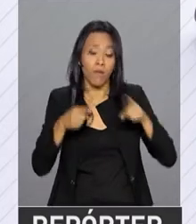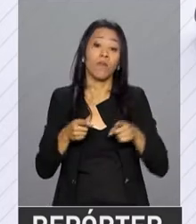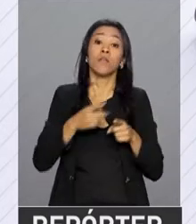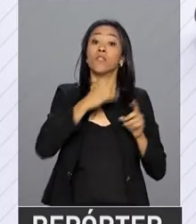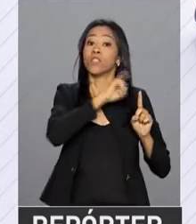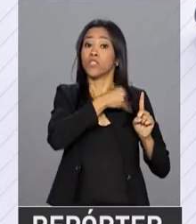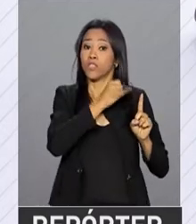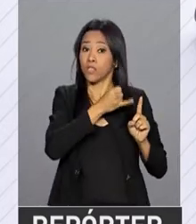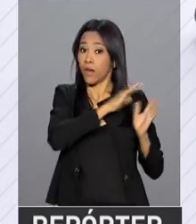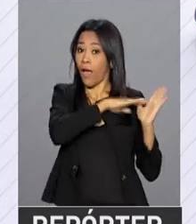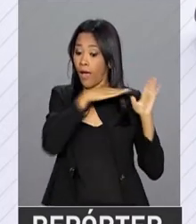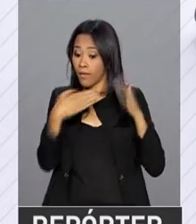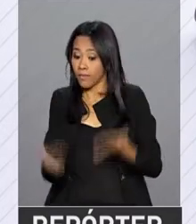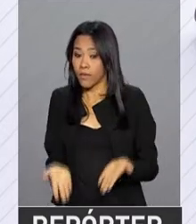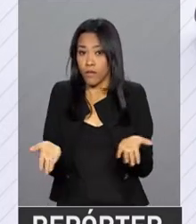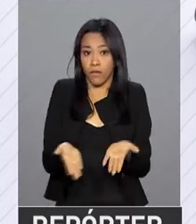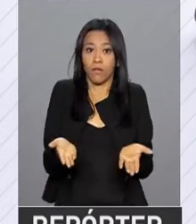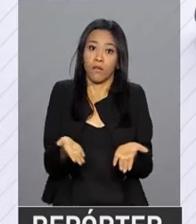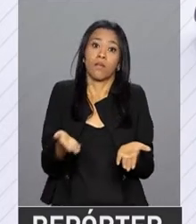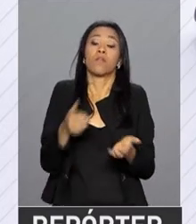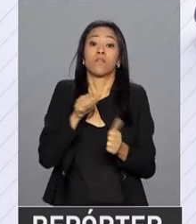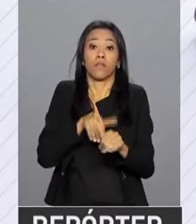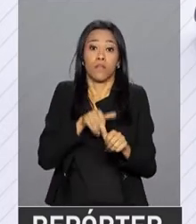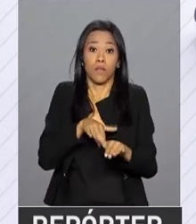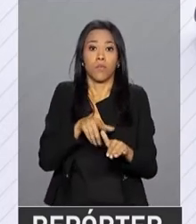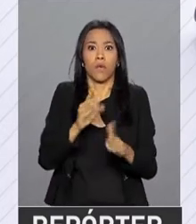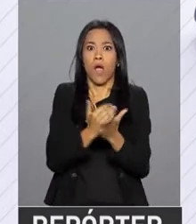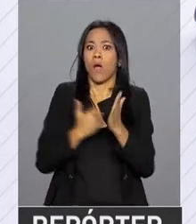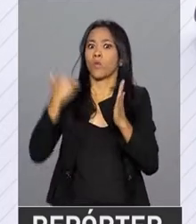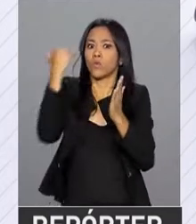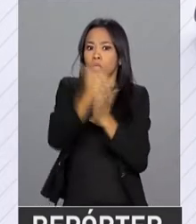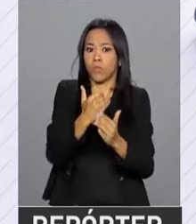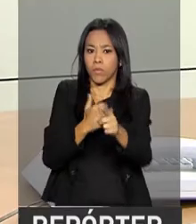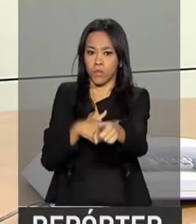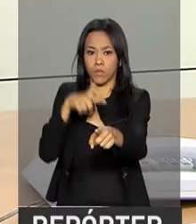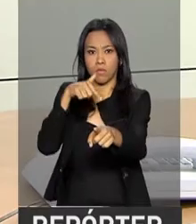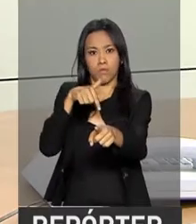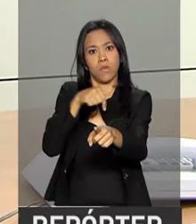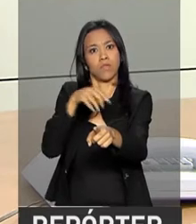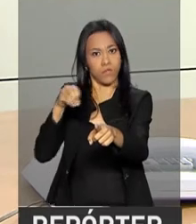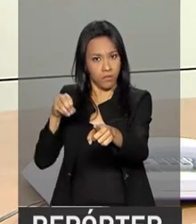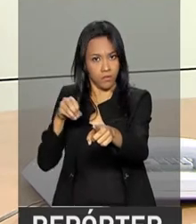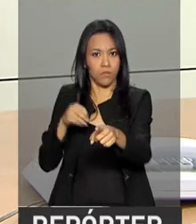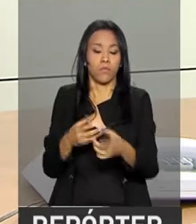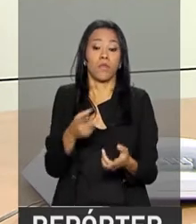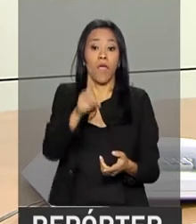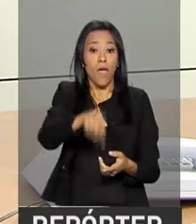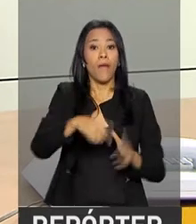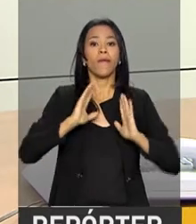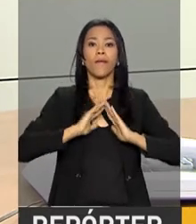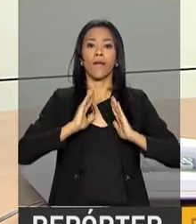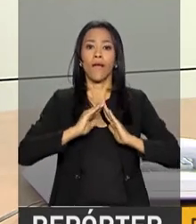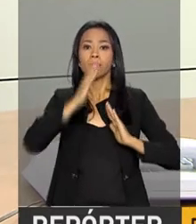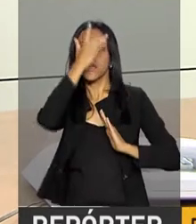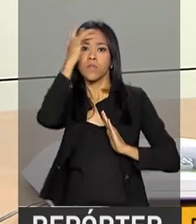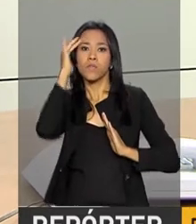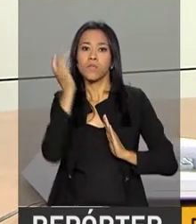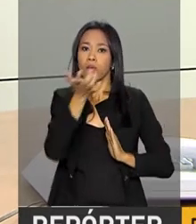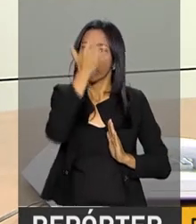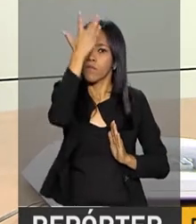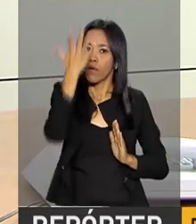até setembro deste ano esse número já ultrapassa os 700 em casa que as vítimas ficam mais